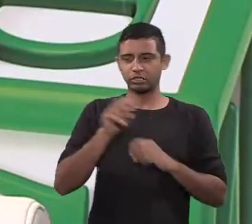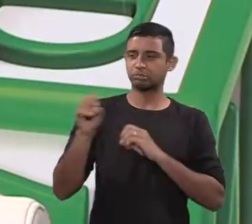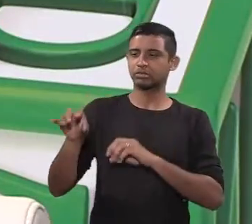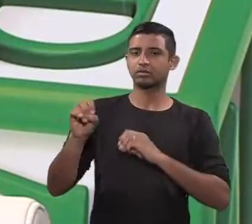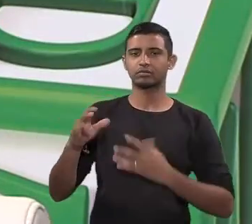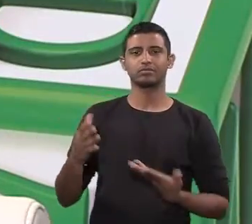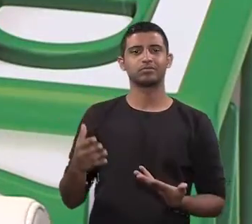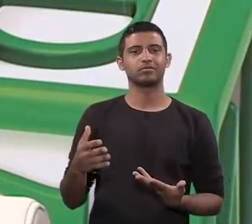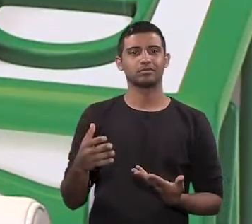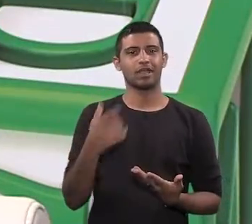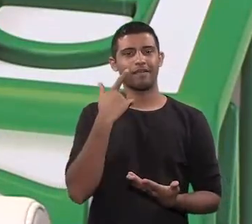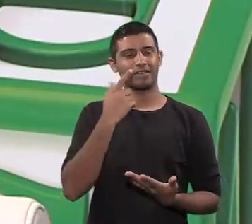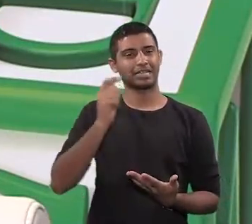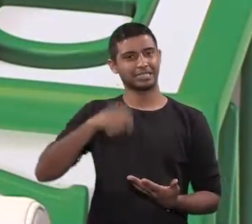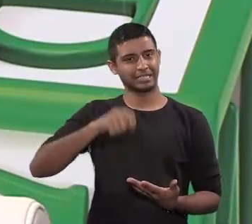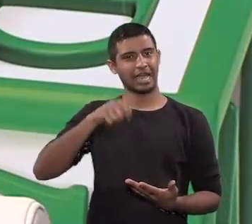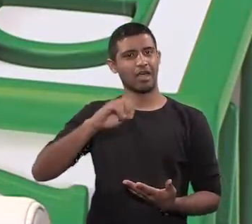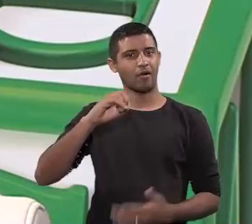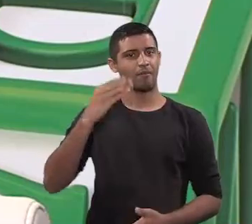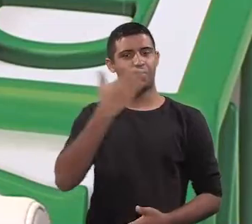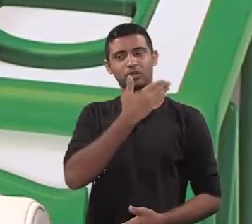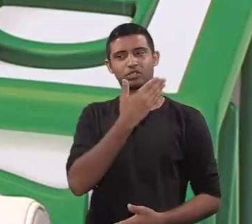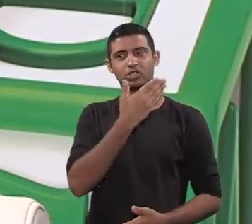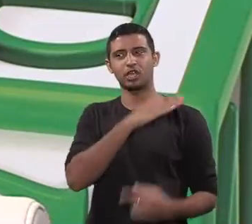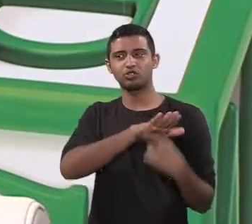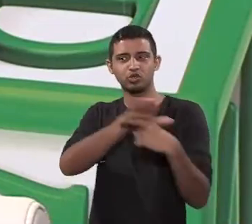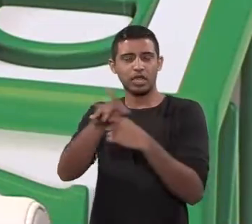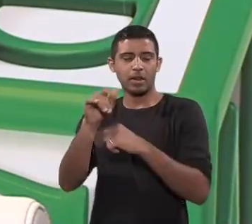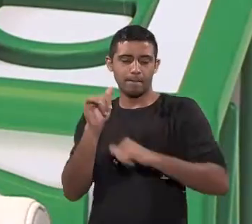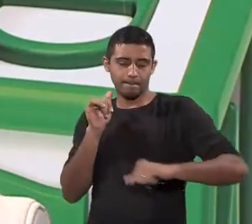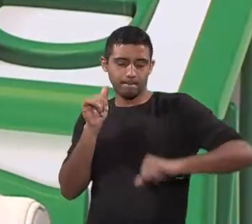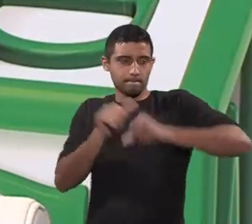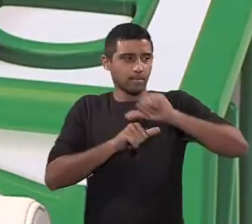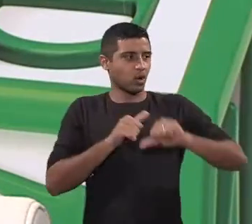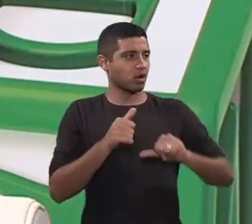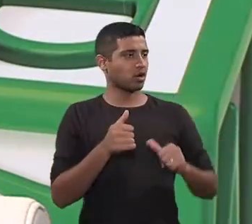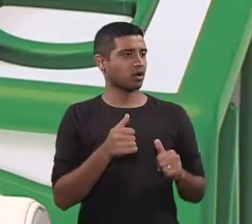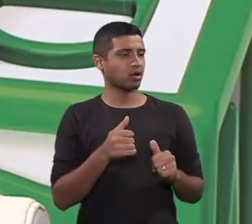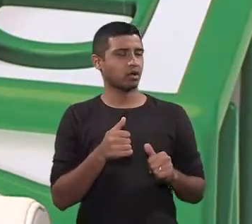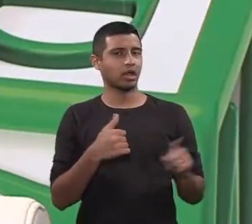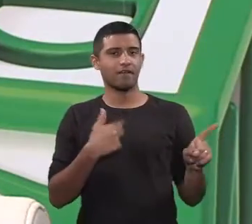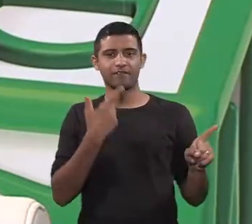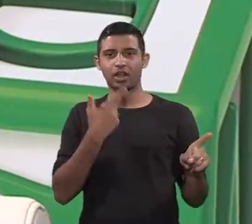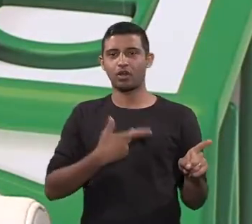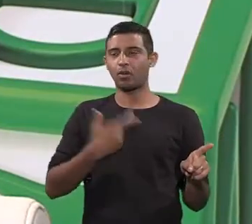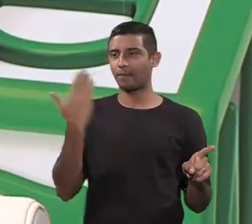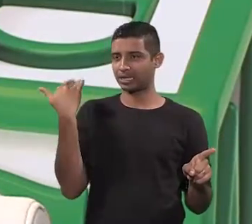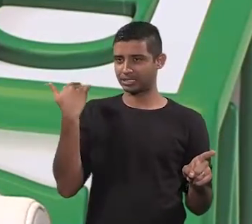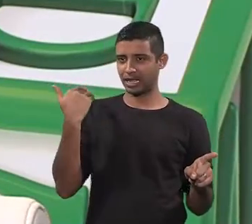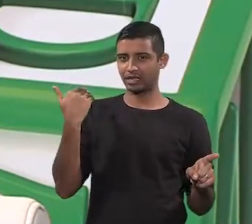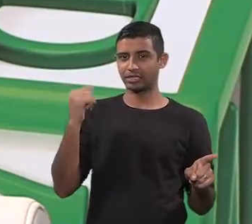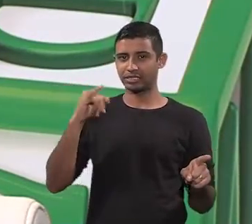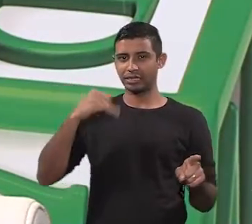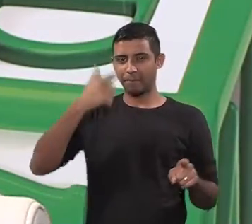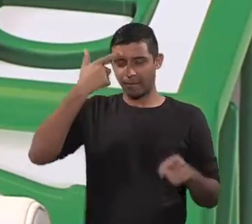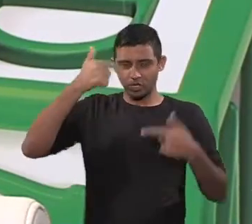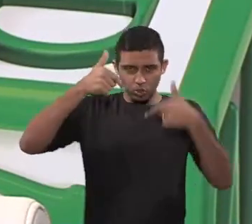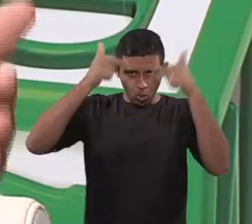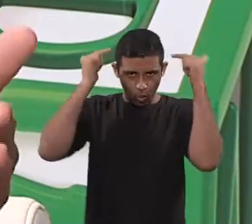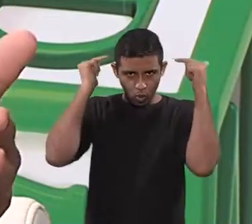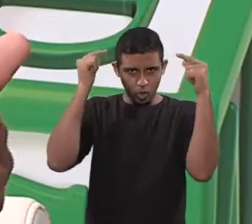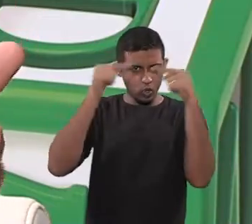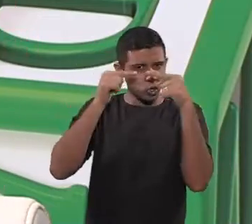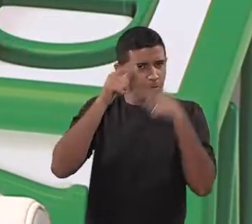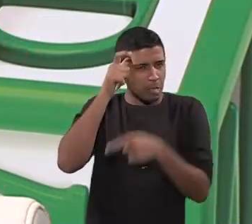educação física, tem a possibilidade de gerar nele essa dificuldade. Alguém já disse lá atrás que a oficina vazia